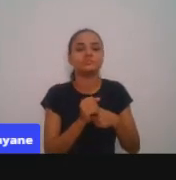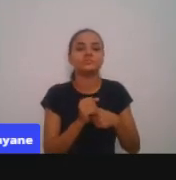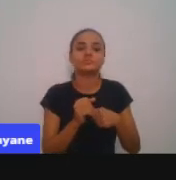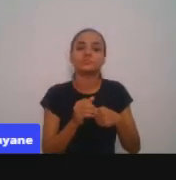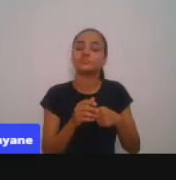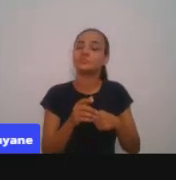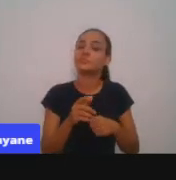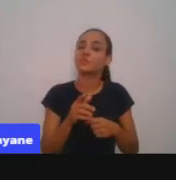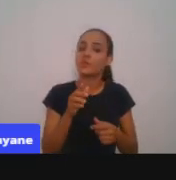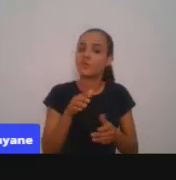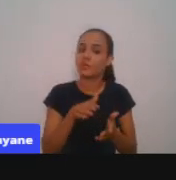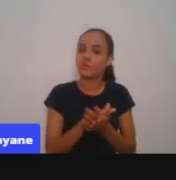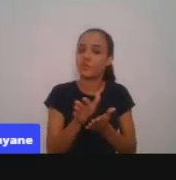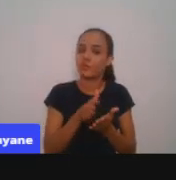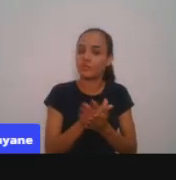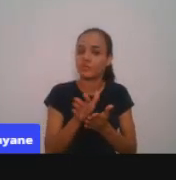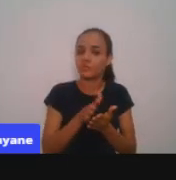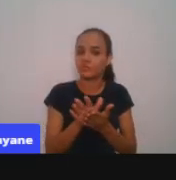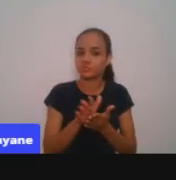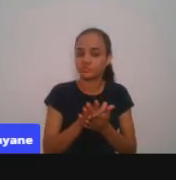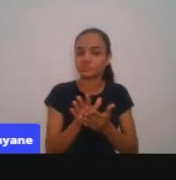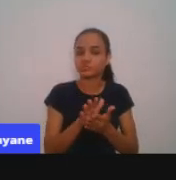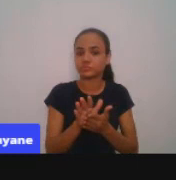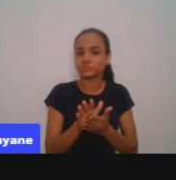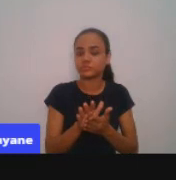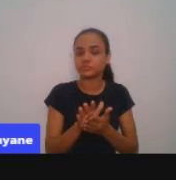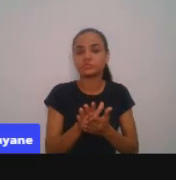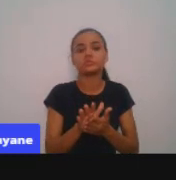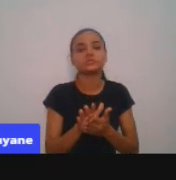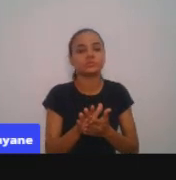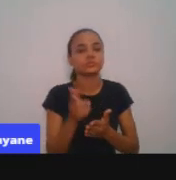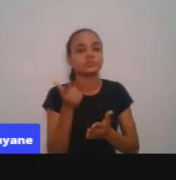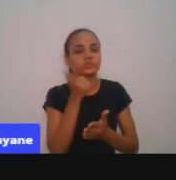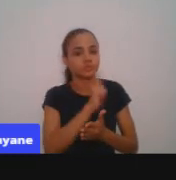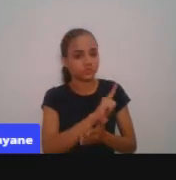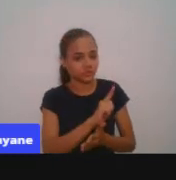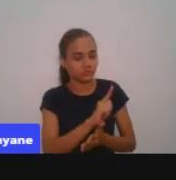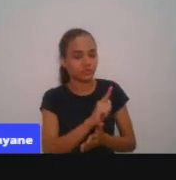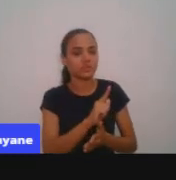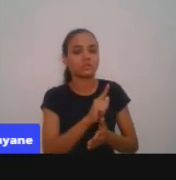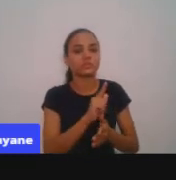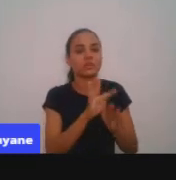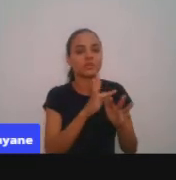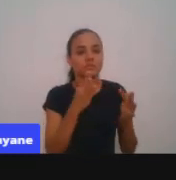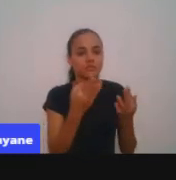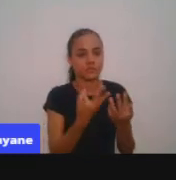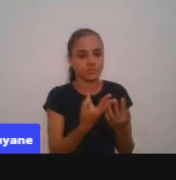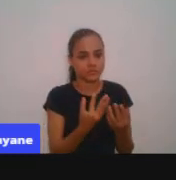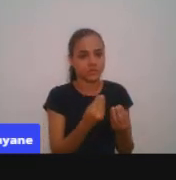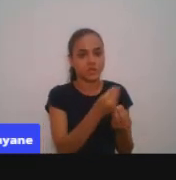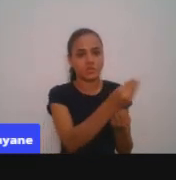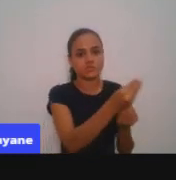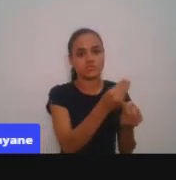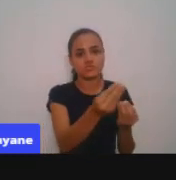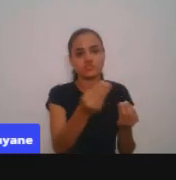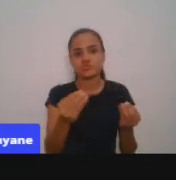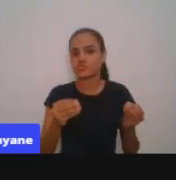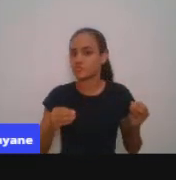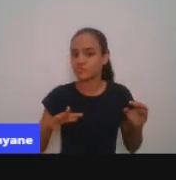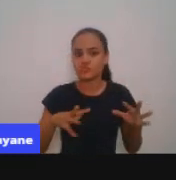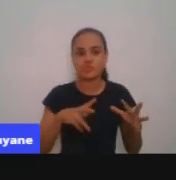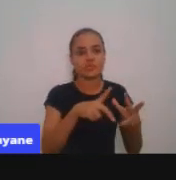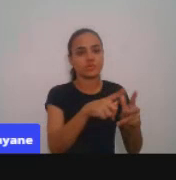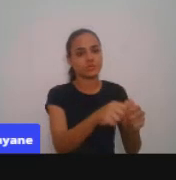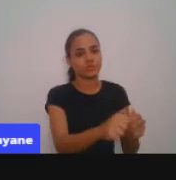ele tem a possibilidade de chegar em todas as famílias, o que é diferente da questão tecnológica, da questão da internet,